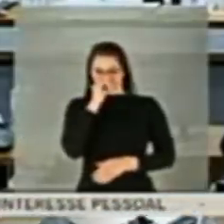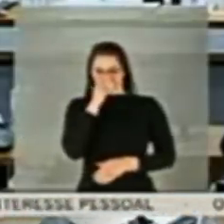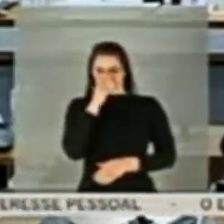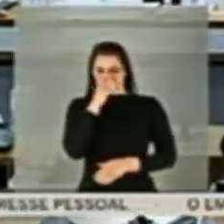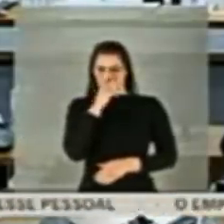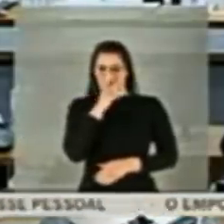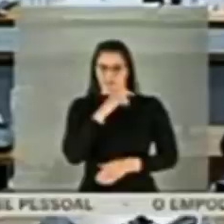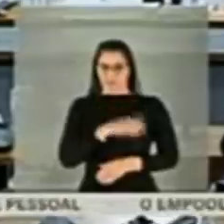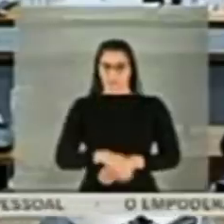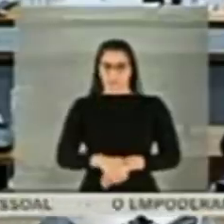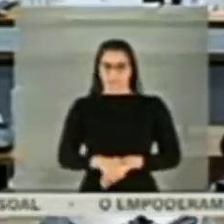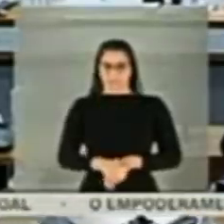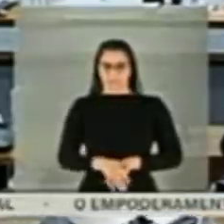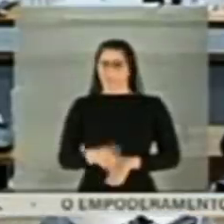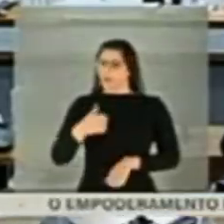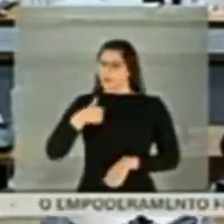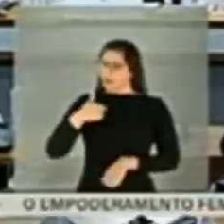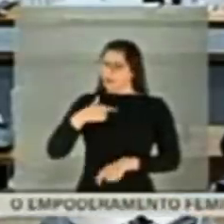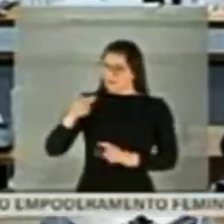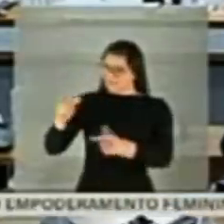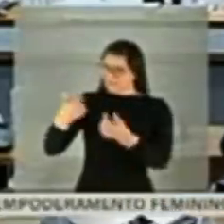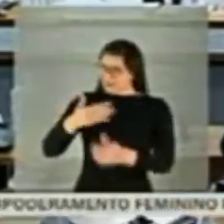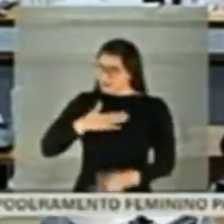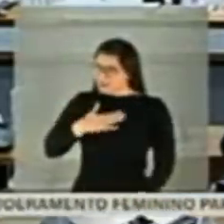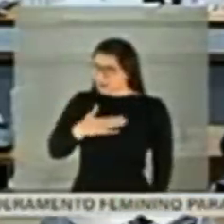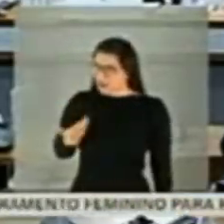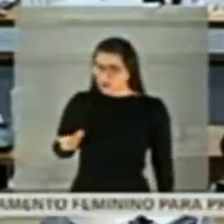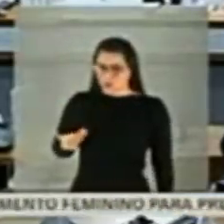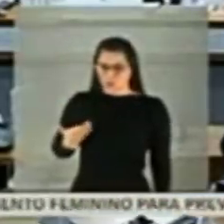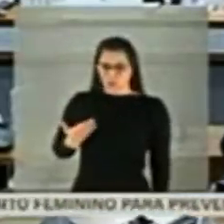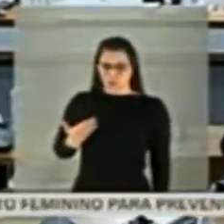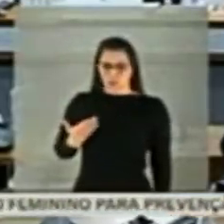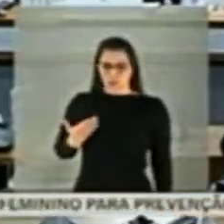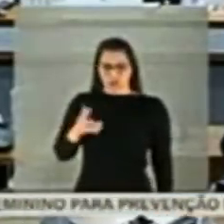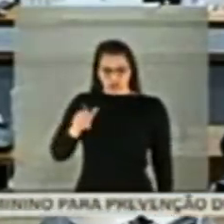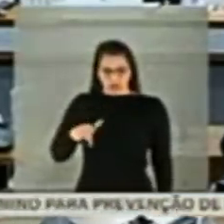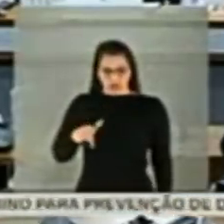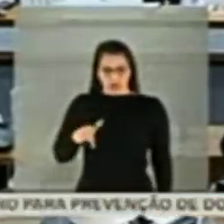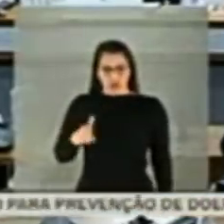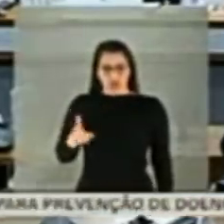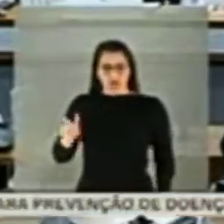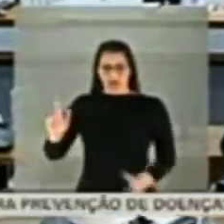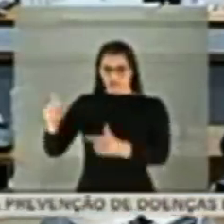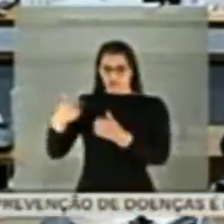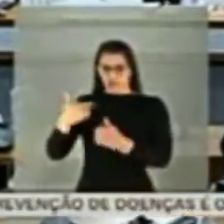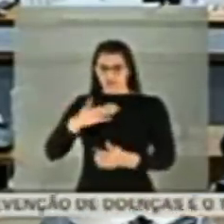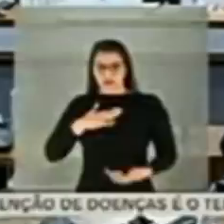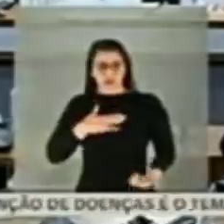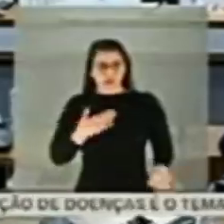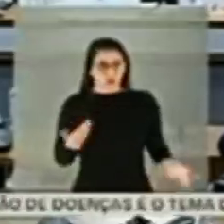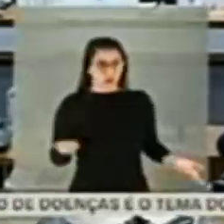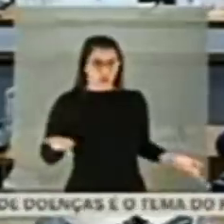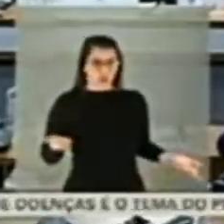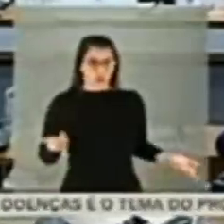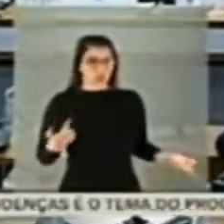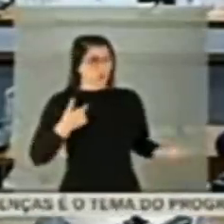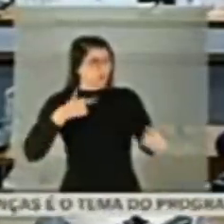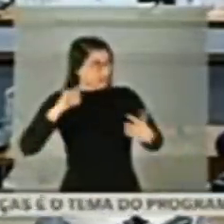eu tô sendo ameaçado. Eu tô sendo ameaçado, como senador. Como é que é? Ô, presidente.